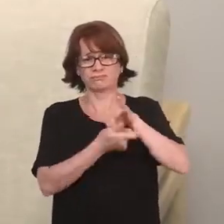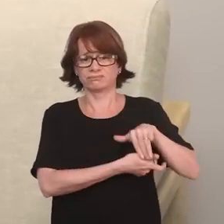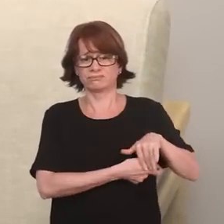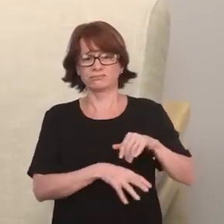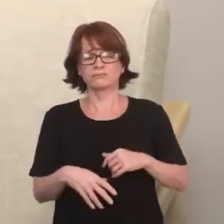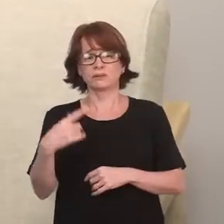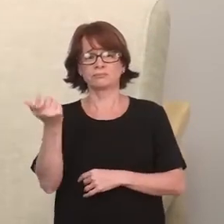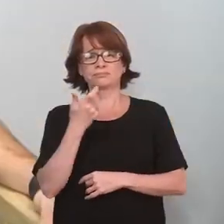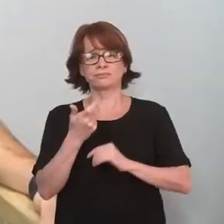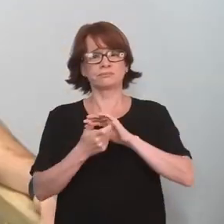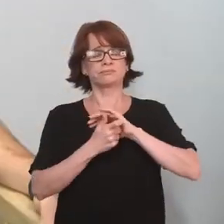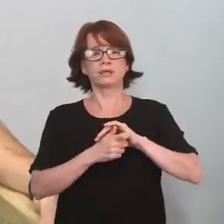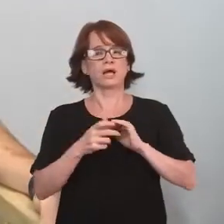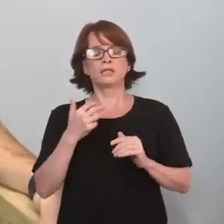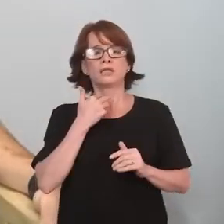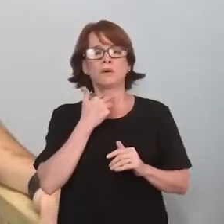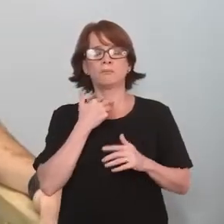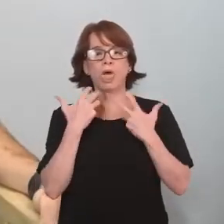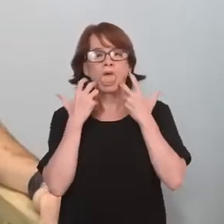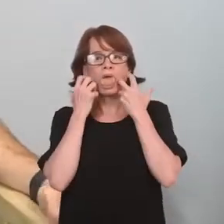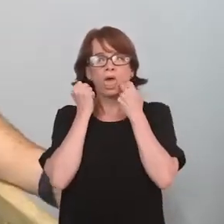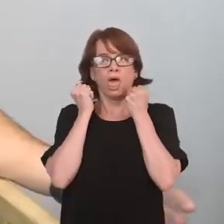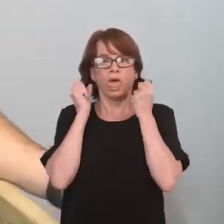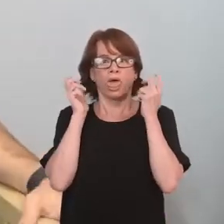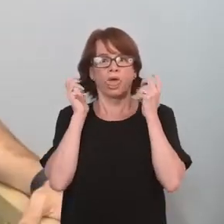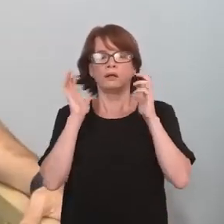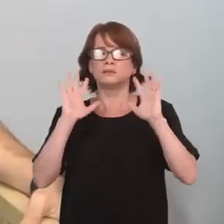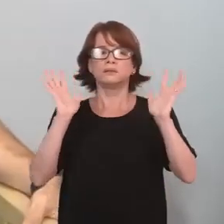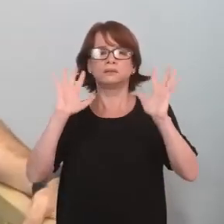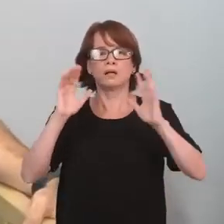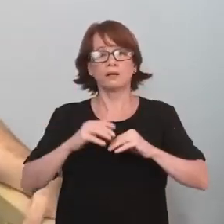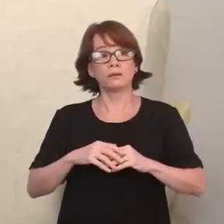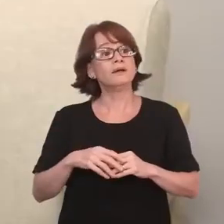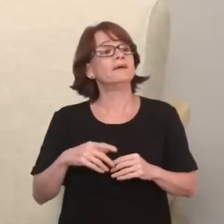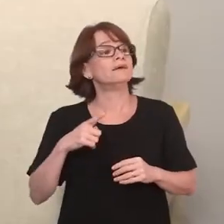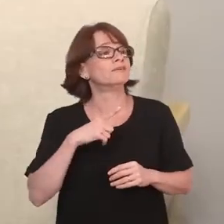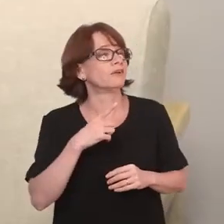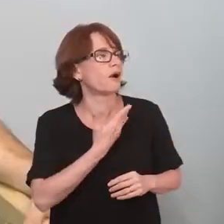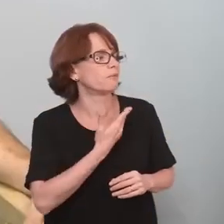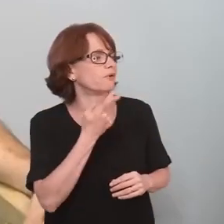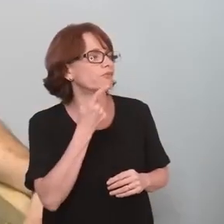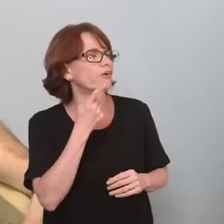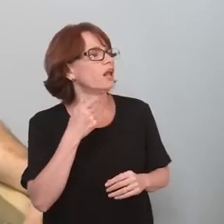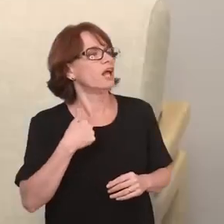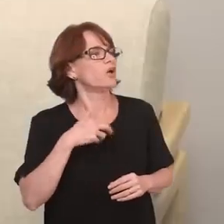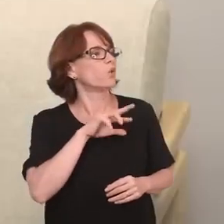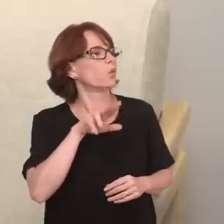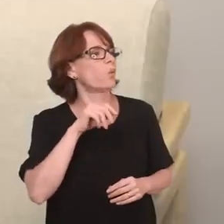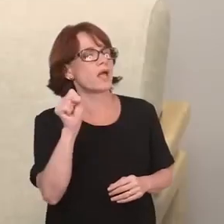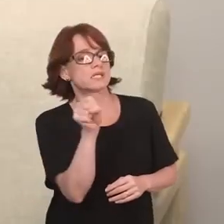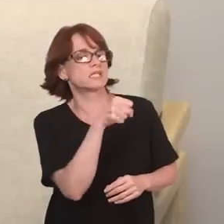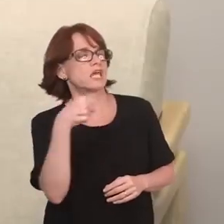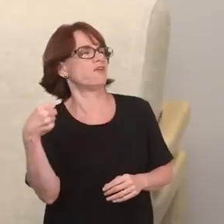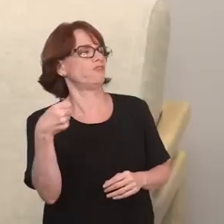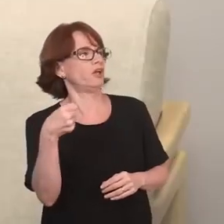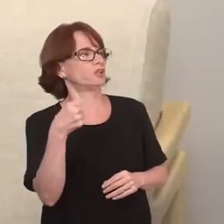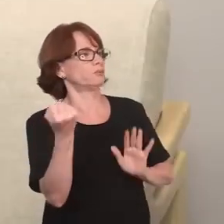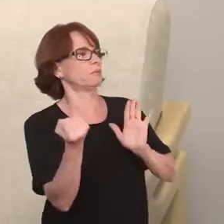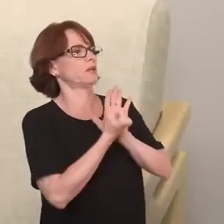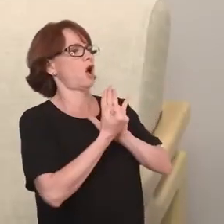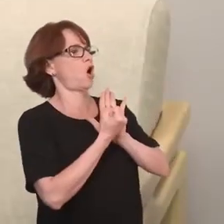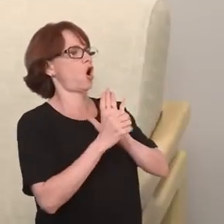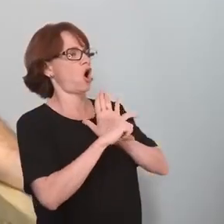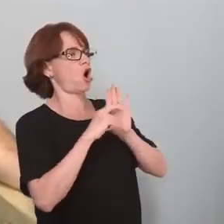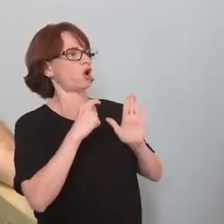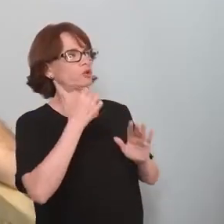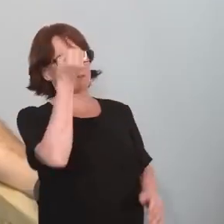isso te intimide. Eu tenho um amigo que diz assim, eu não sou cerveja para você me rotular. Pois é. Não é? E também, mas assim, acontece, a gente não pode se intimidar.